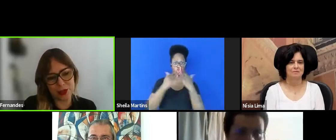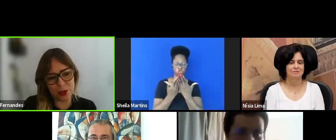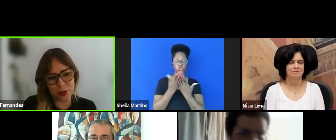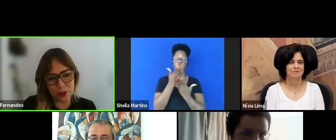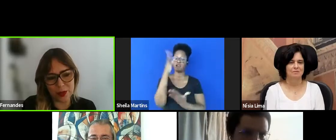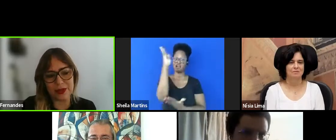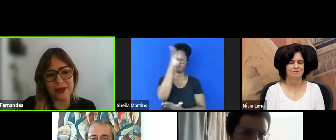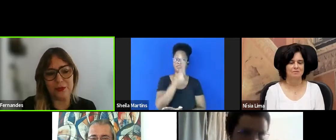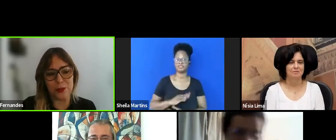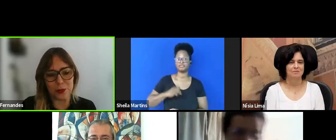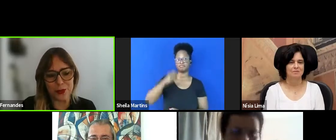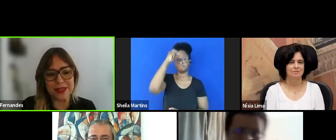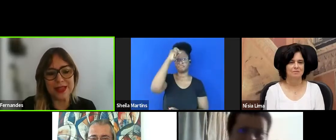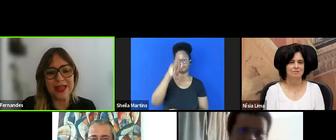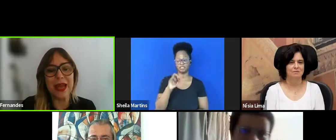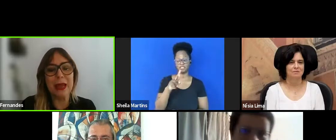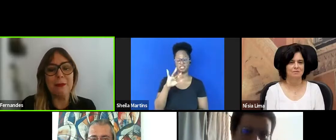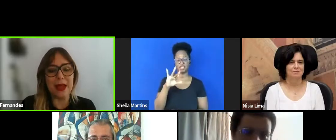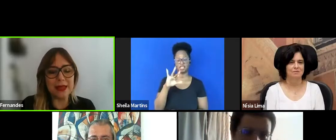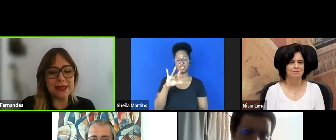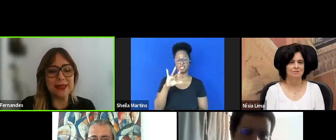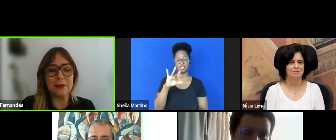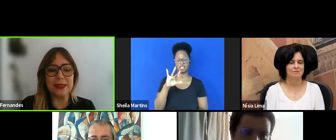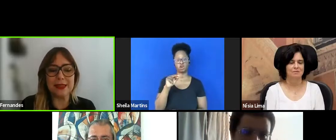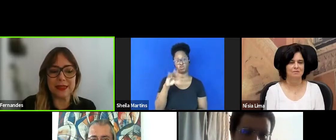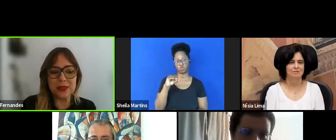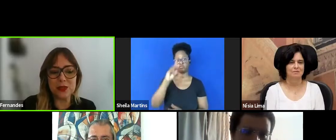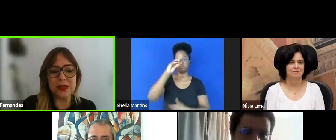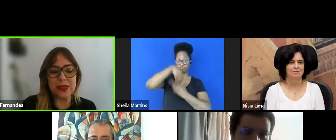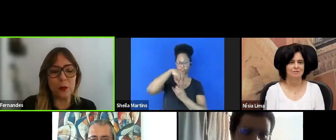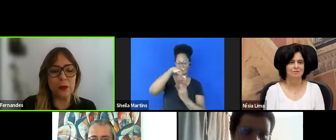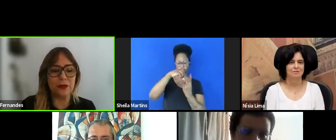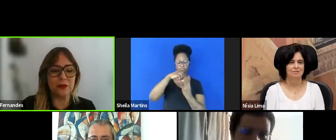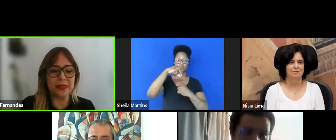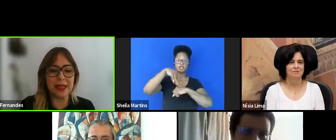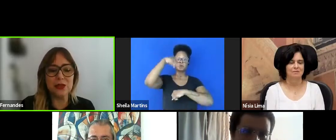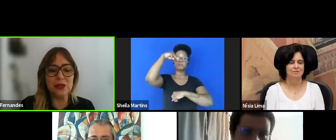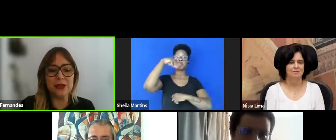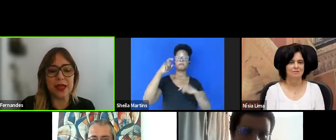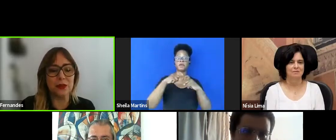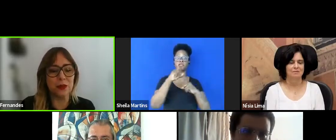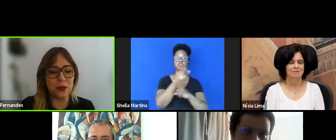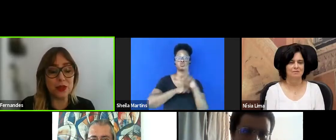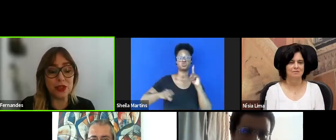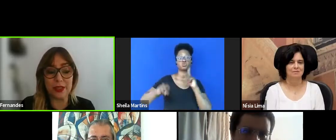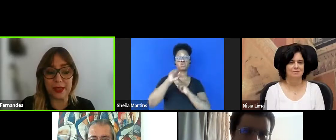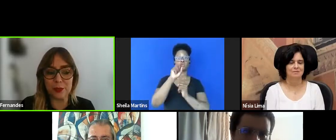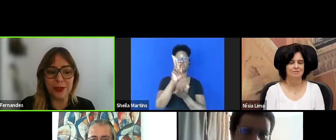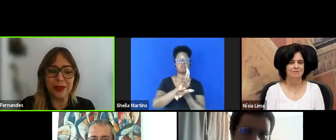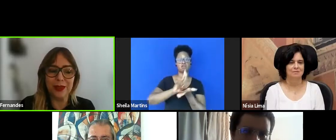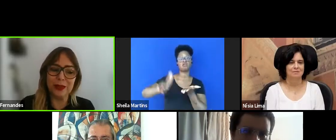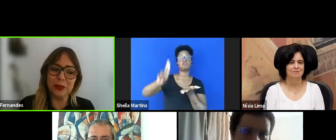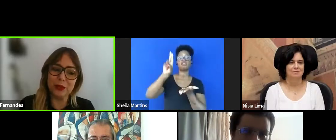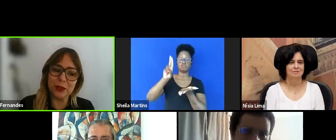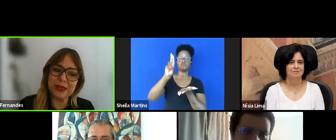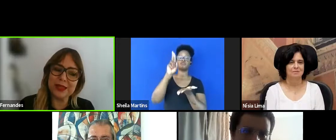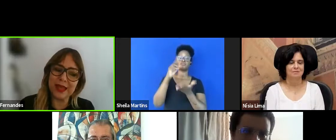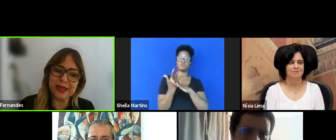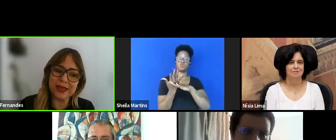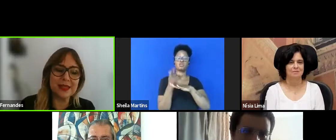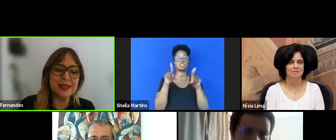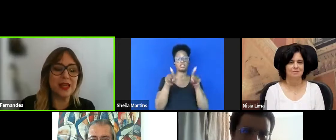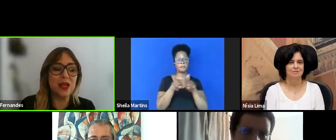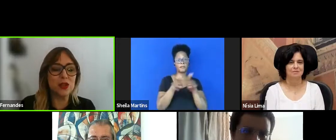Pública Sérgio Arouca, da Fiocruz, mestre em medicina social pela Universidade do Estado do Rio de Janeiro e doutor